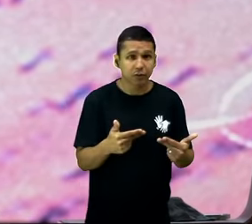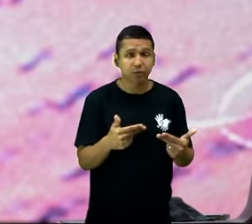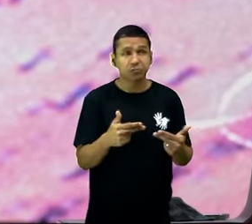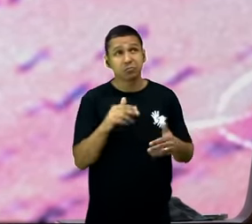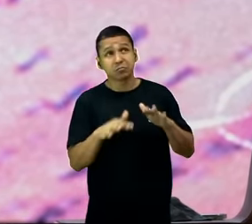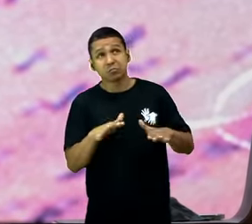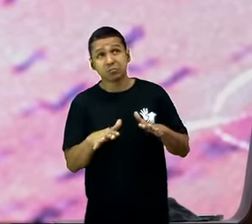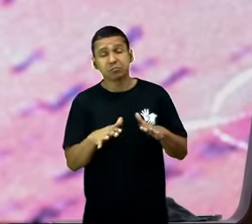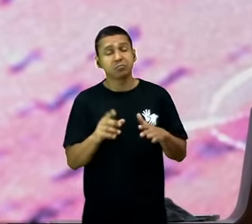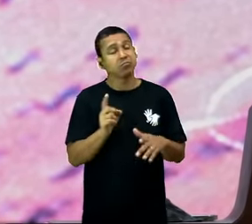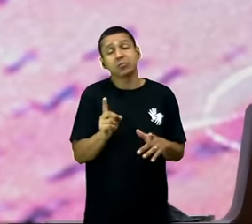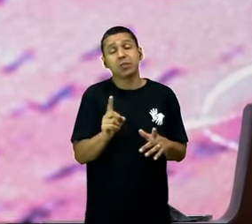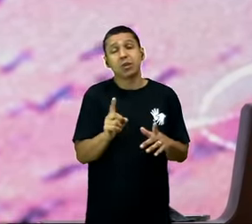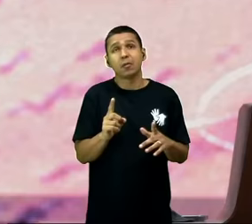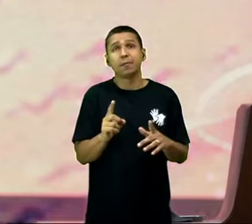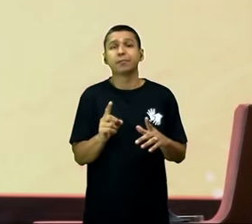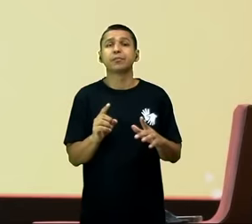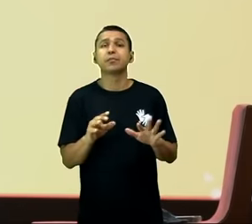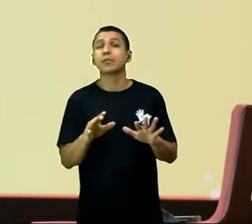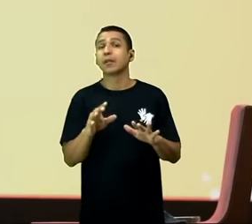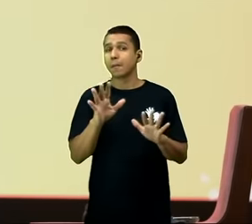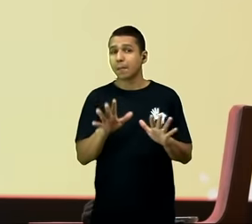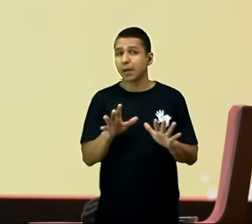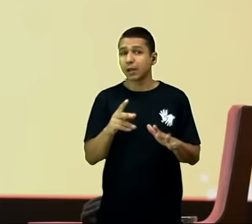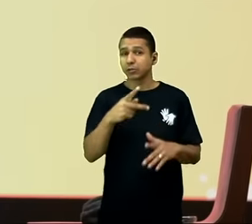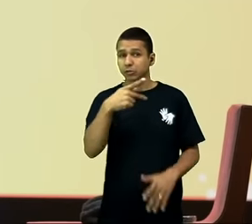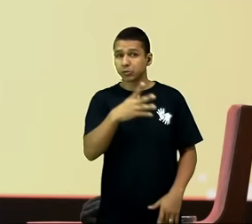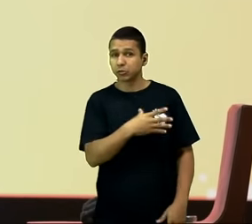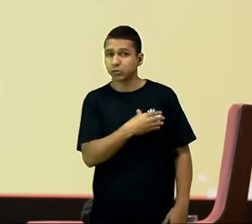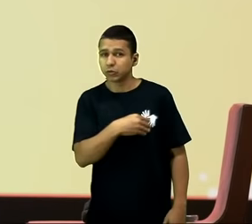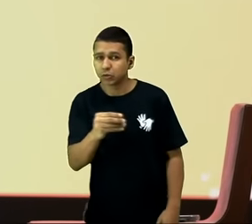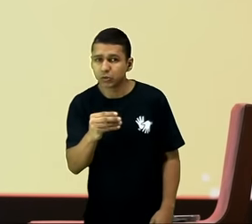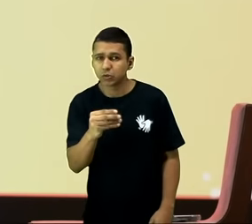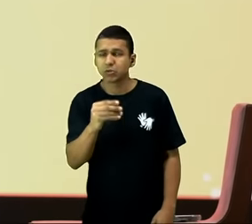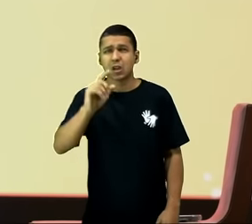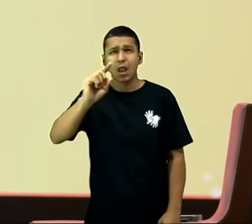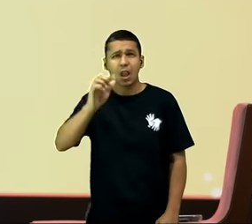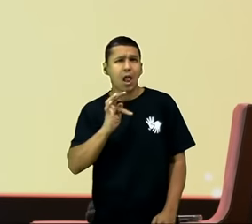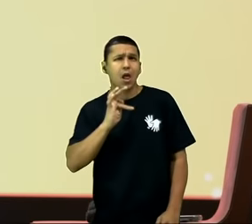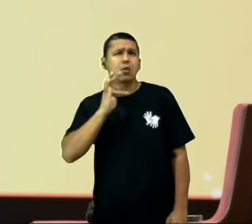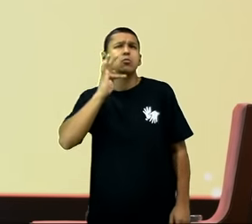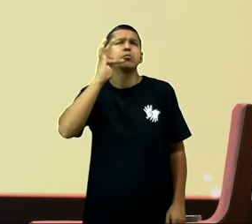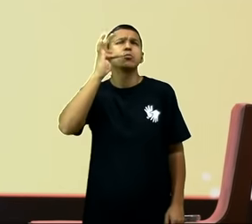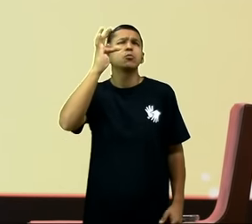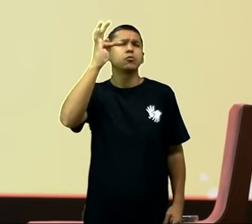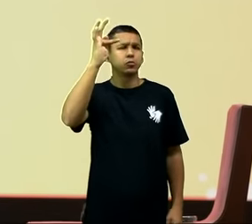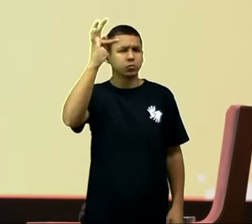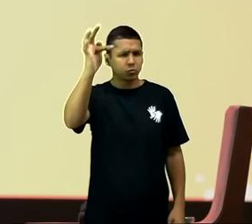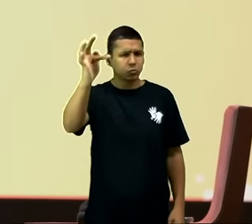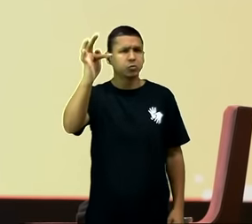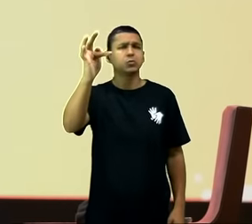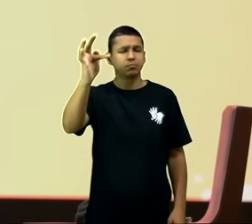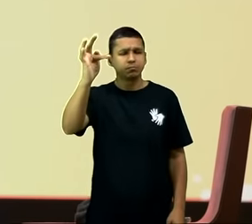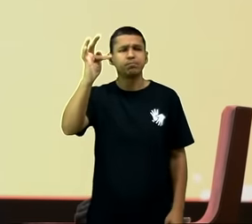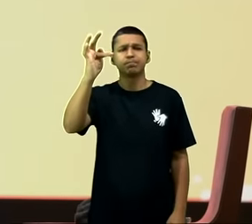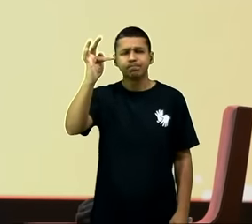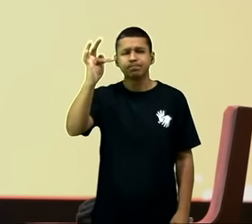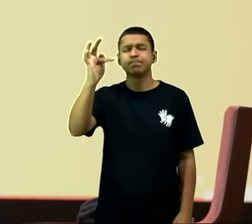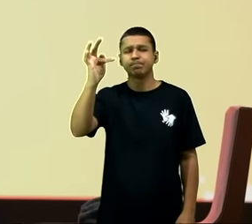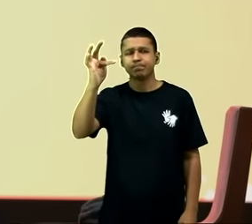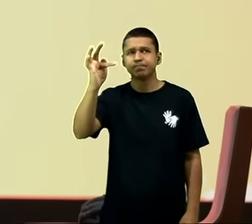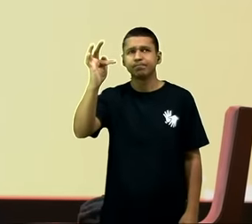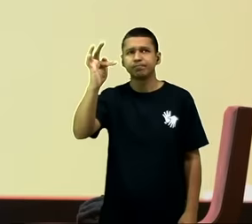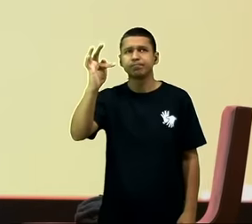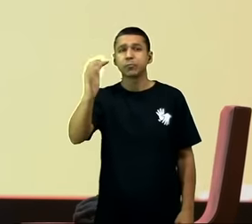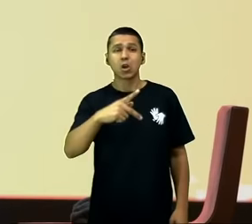teus filhos vão conhecer coisas que você está semeando hoje. Teus netos vão colher das tuas sementes. Teus bisnetos vão